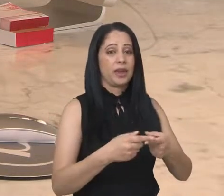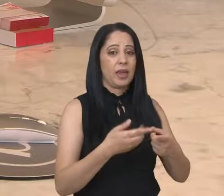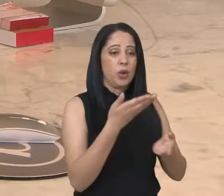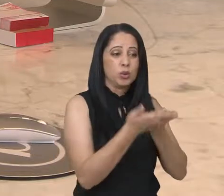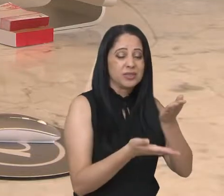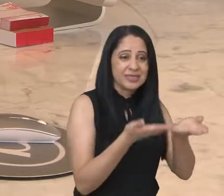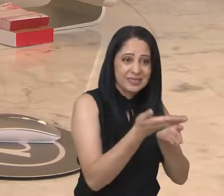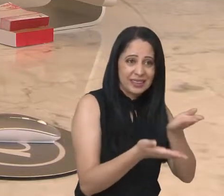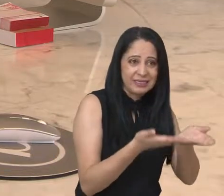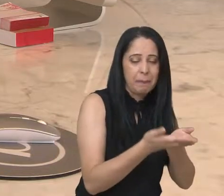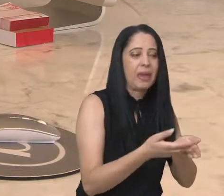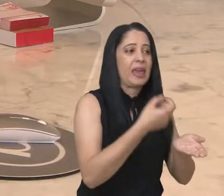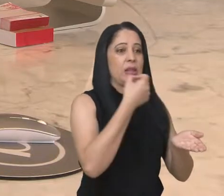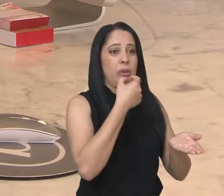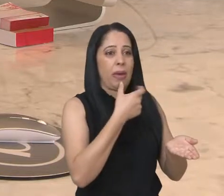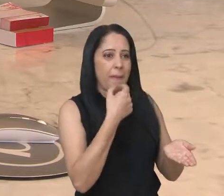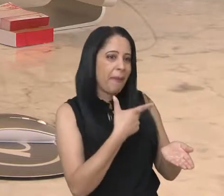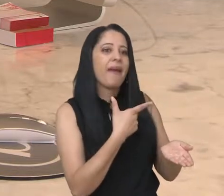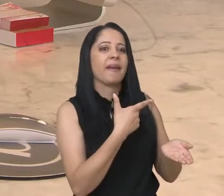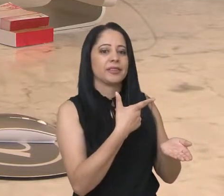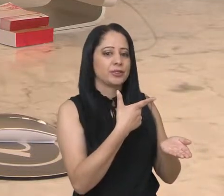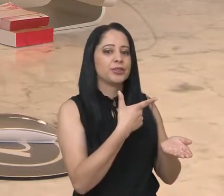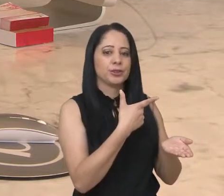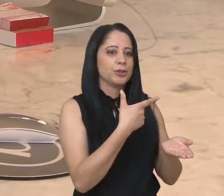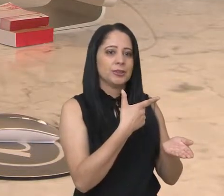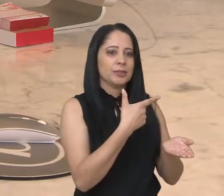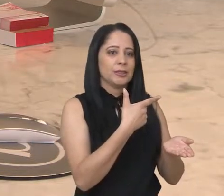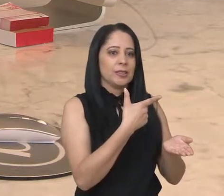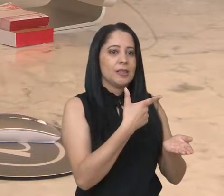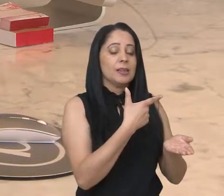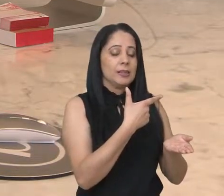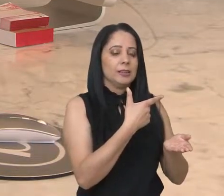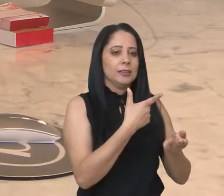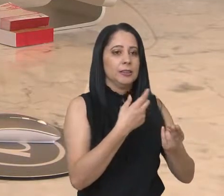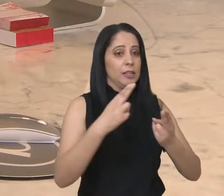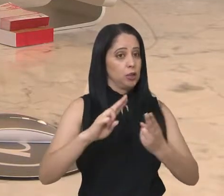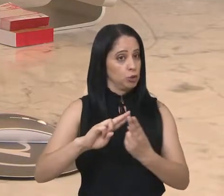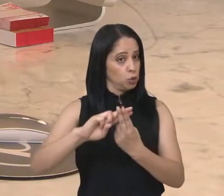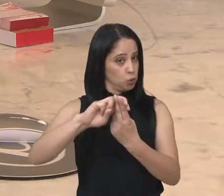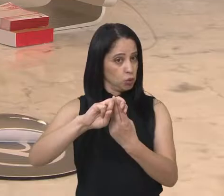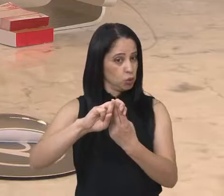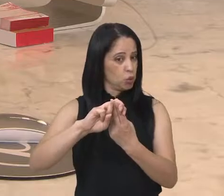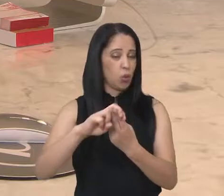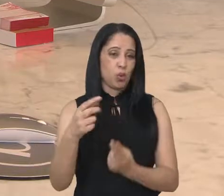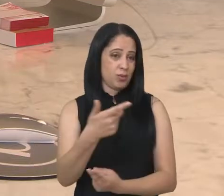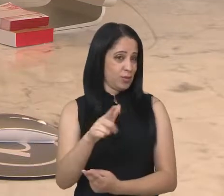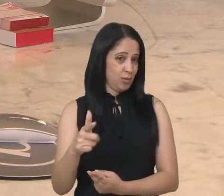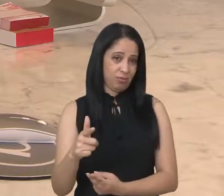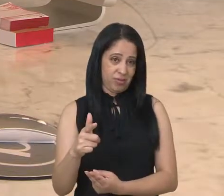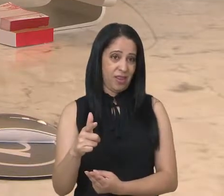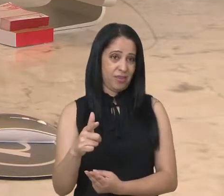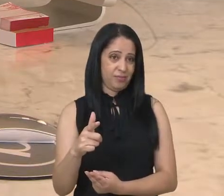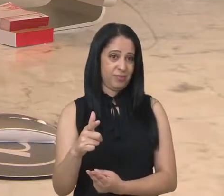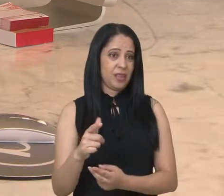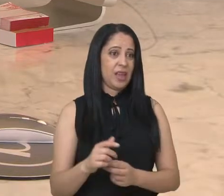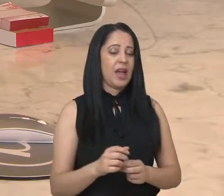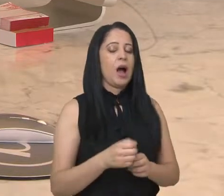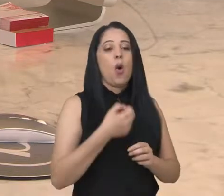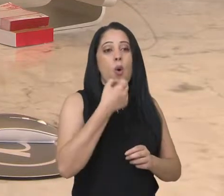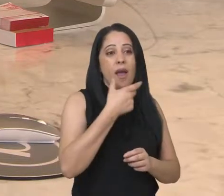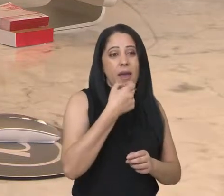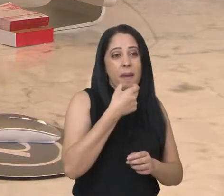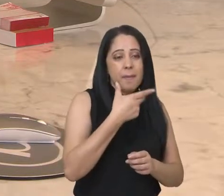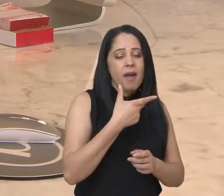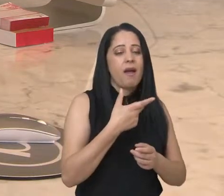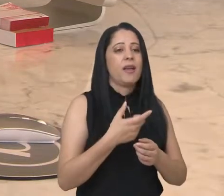grande maioria dos tratamentos tópicos, eles não estão contemplados dentro das medicações disponíveis no SUS.